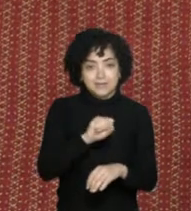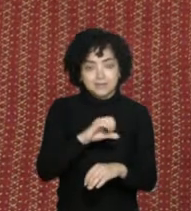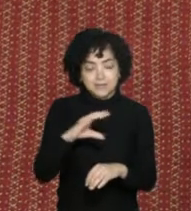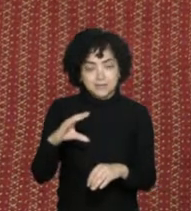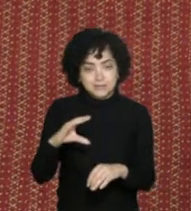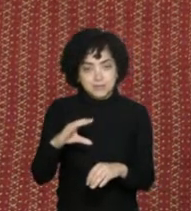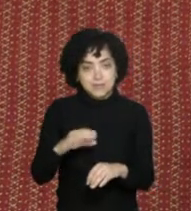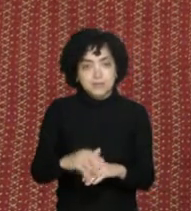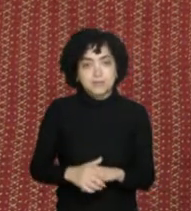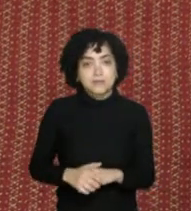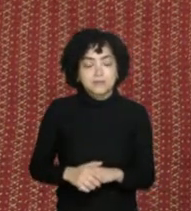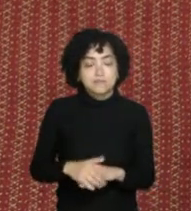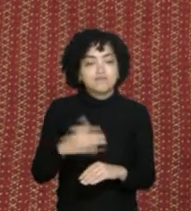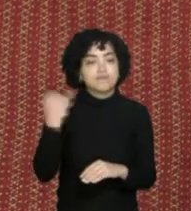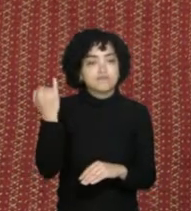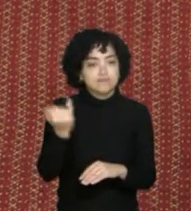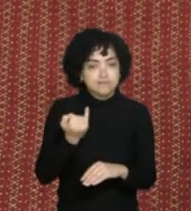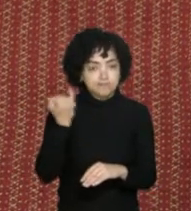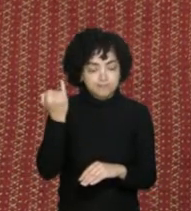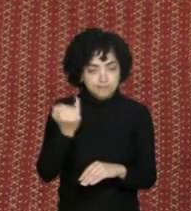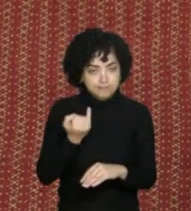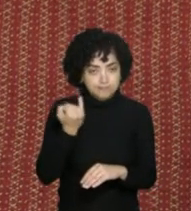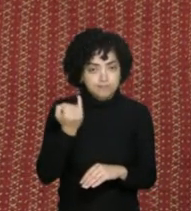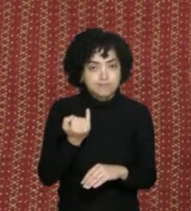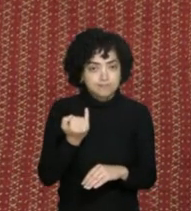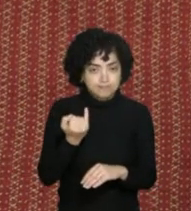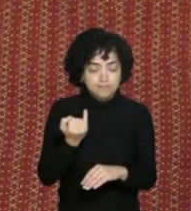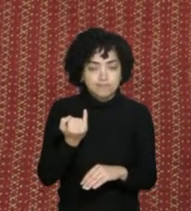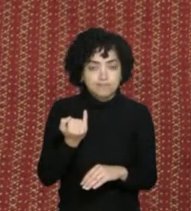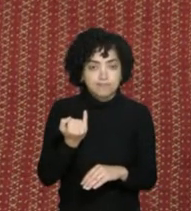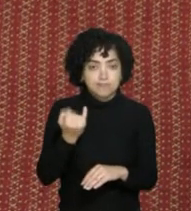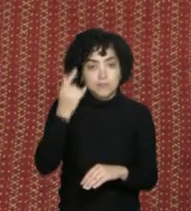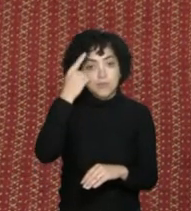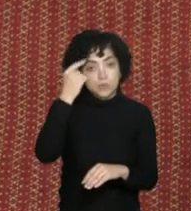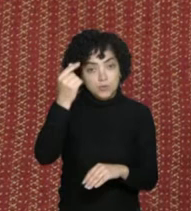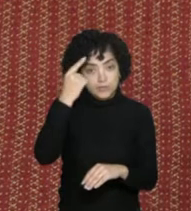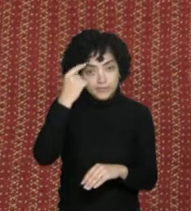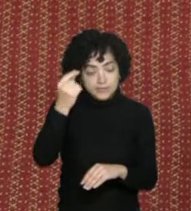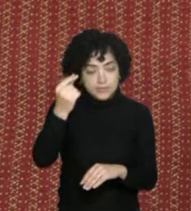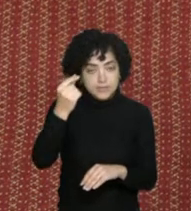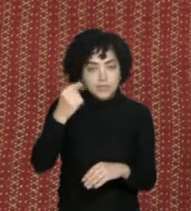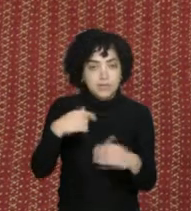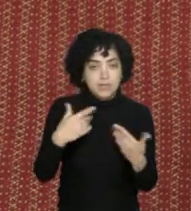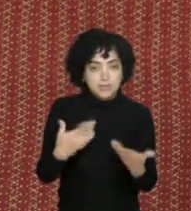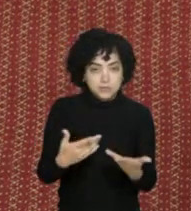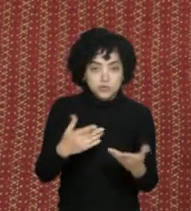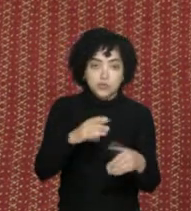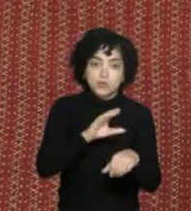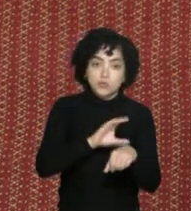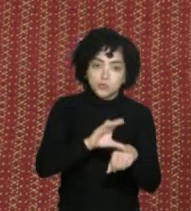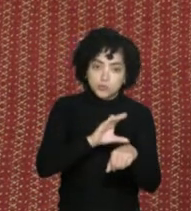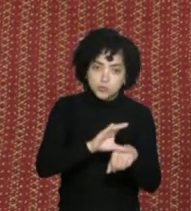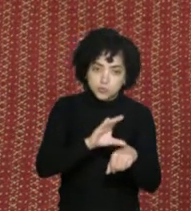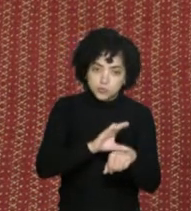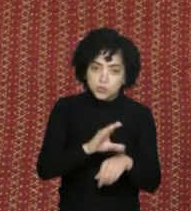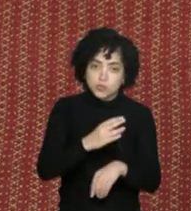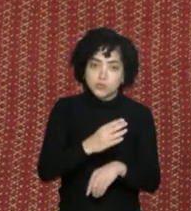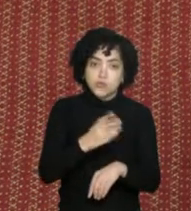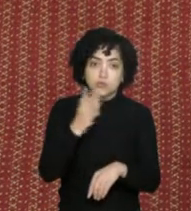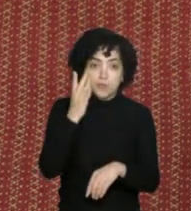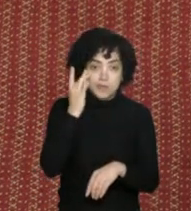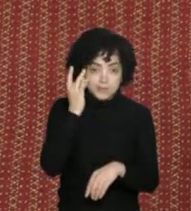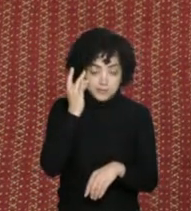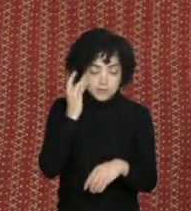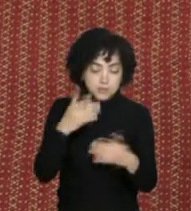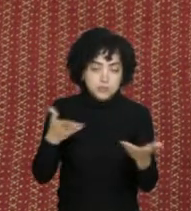a importância das nossas universidades, dos cursos presenciais.